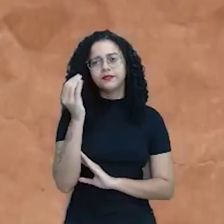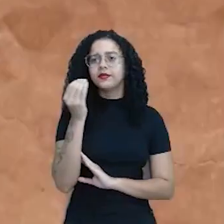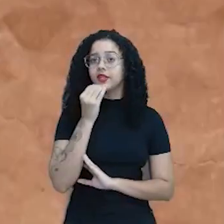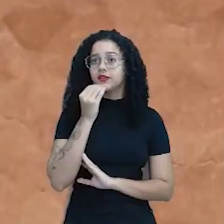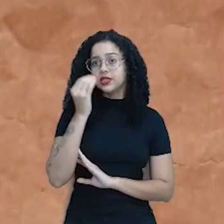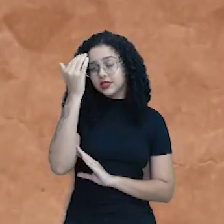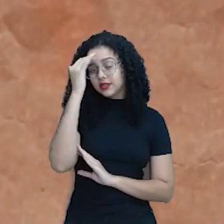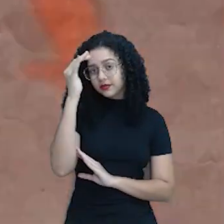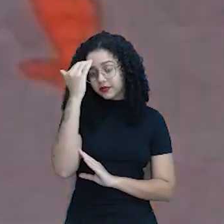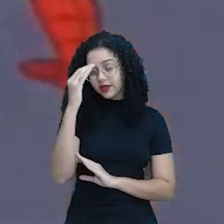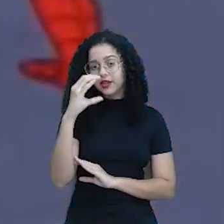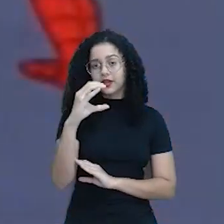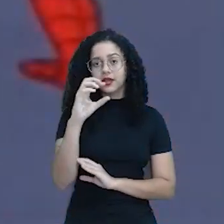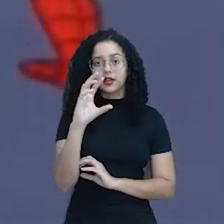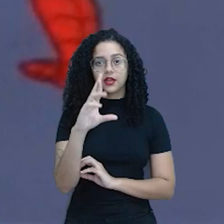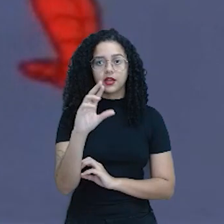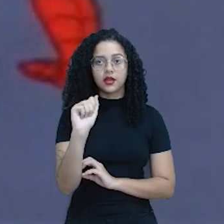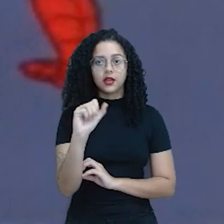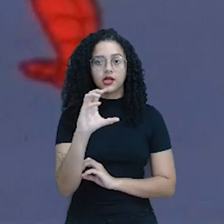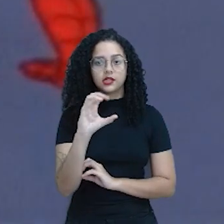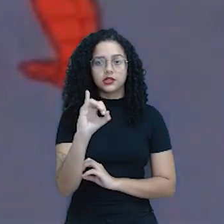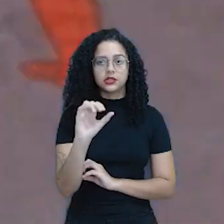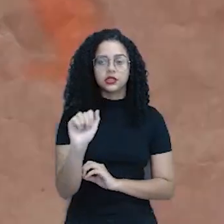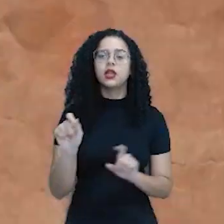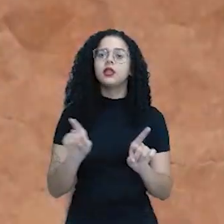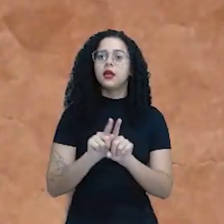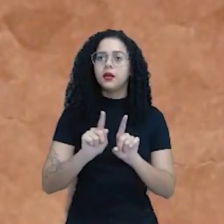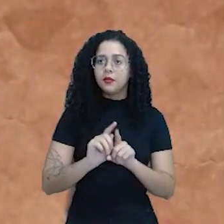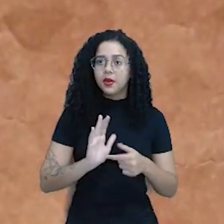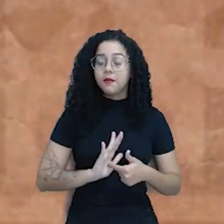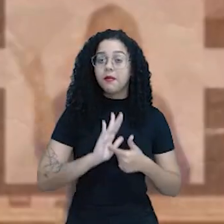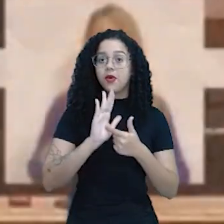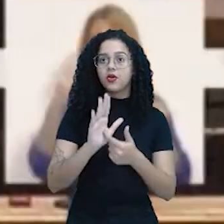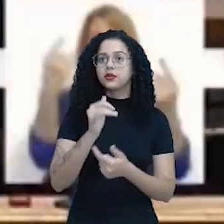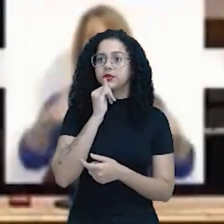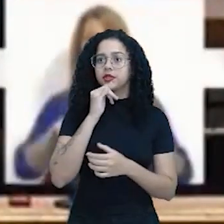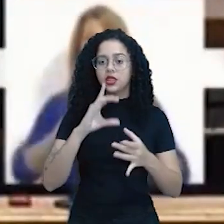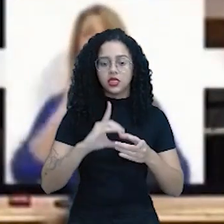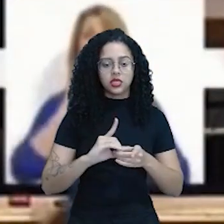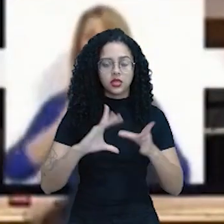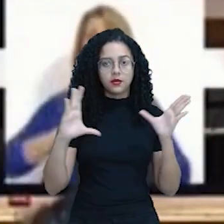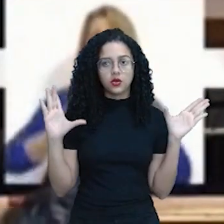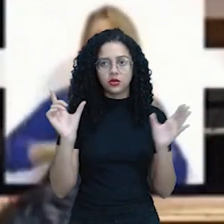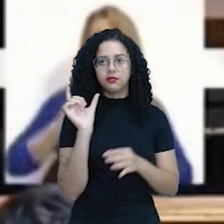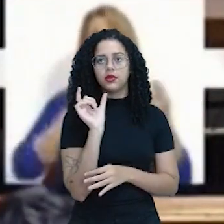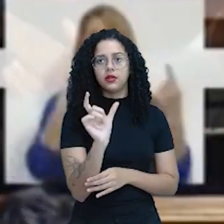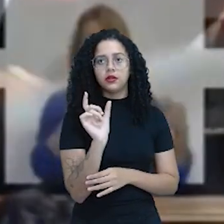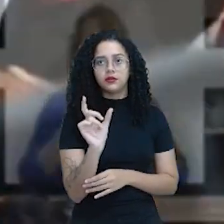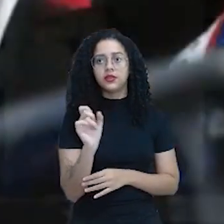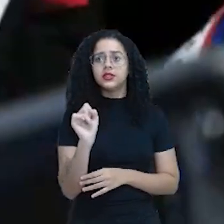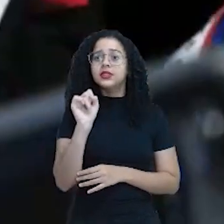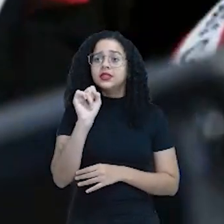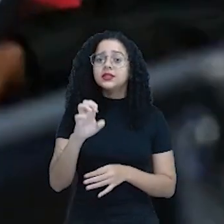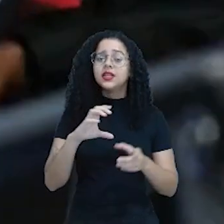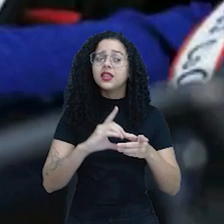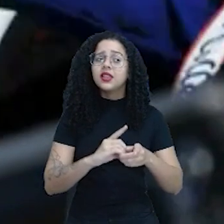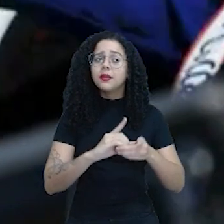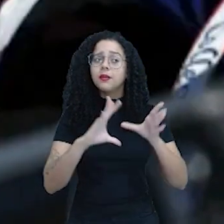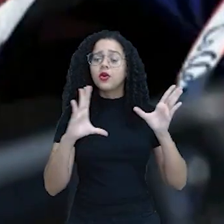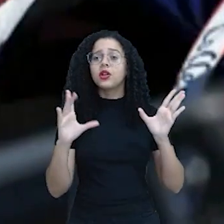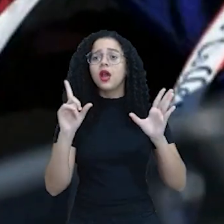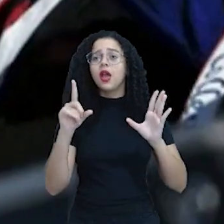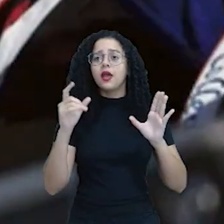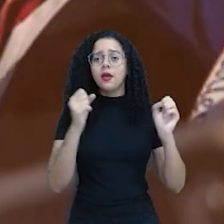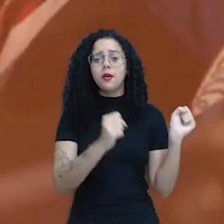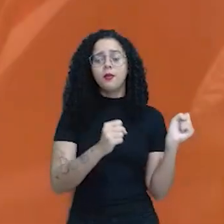saber que cracia também aparecem em palavras como democracia. E se democracia é a